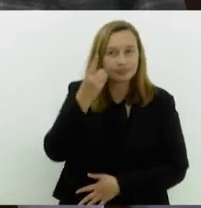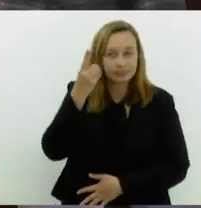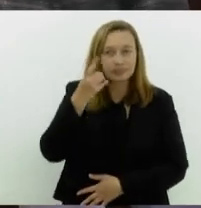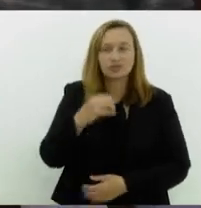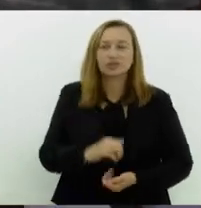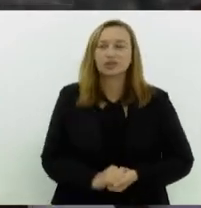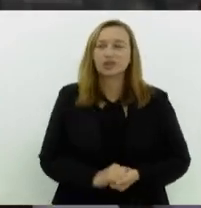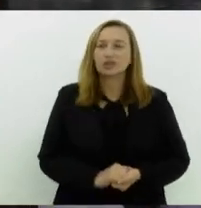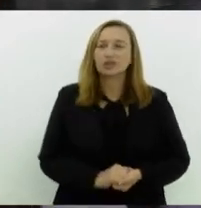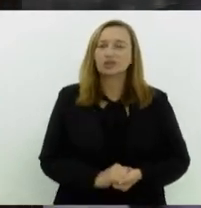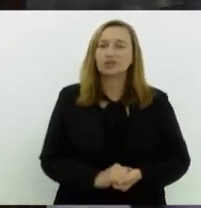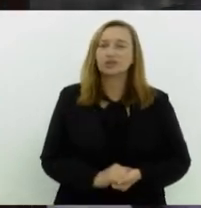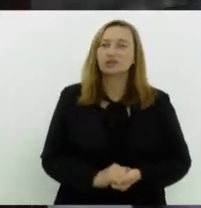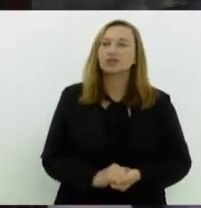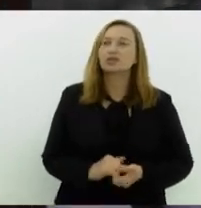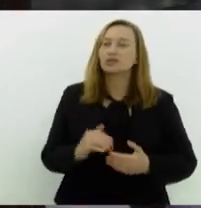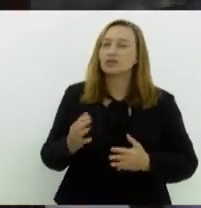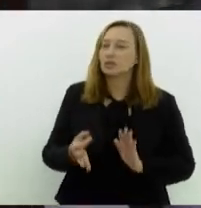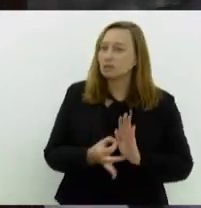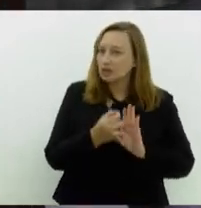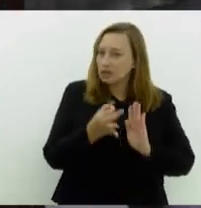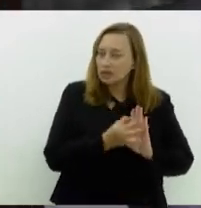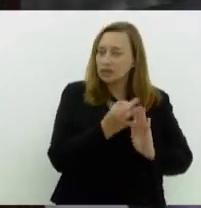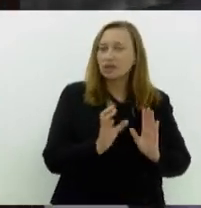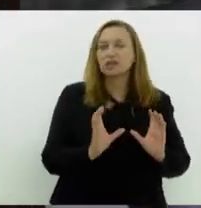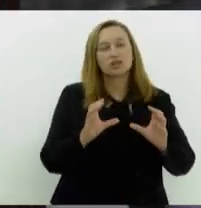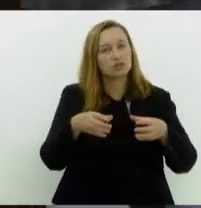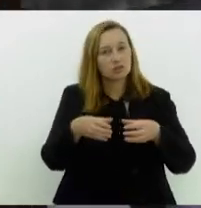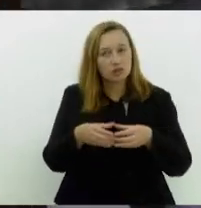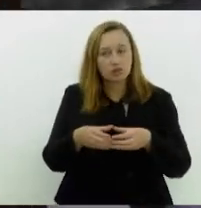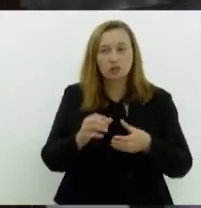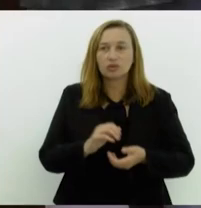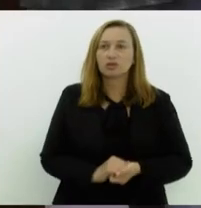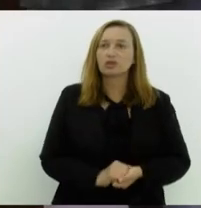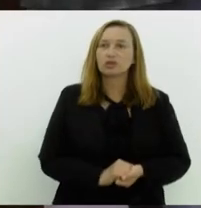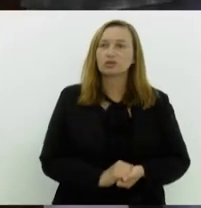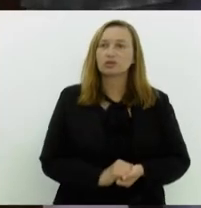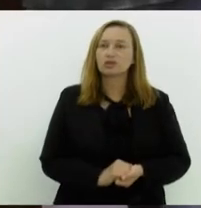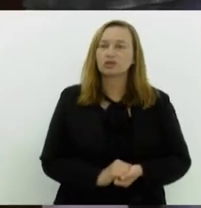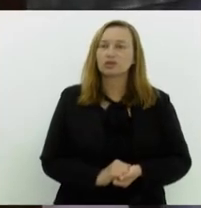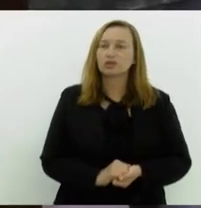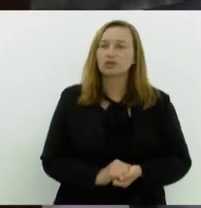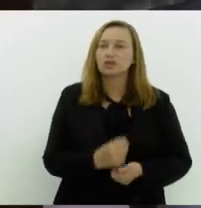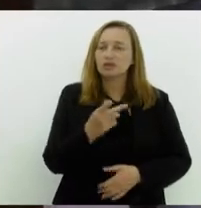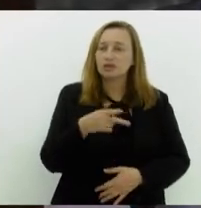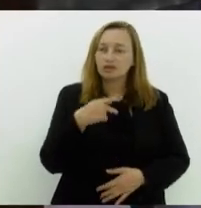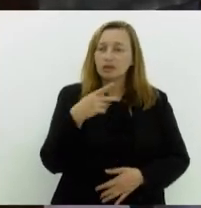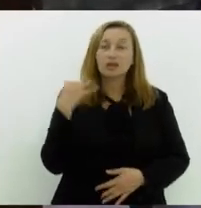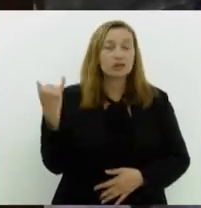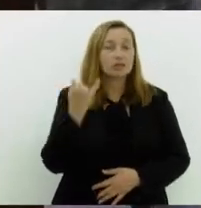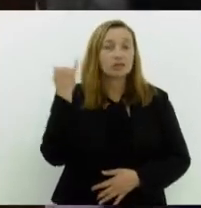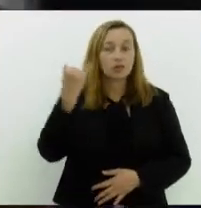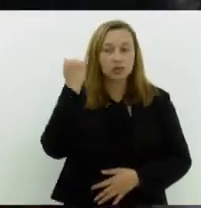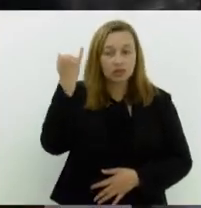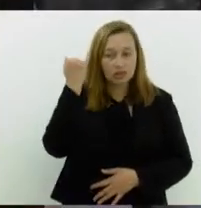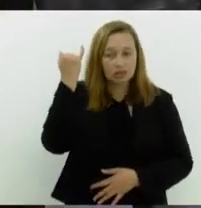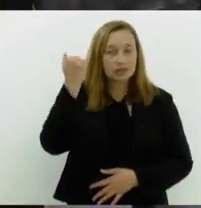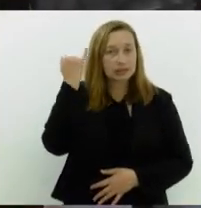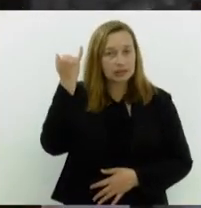deram os pareceres, também pelas comissões. Declaração de voto. Dizer que é muito importante que isso